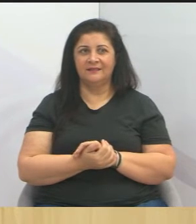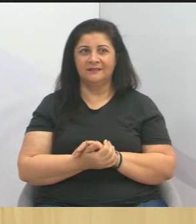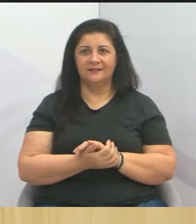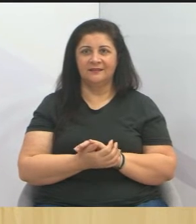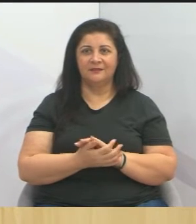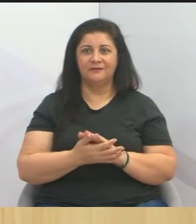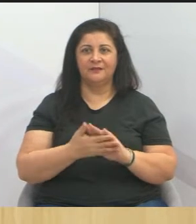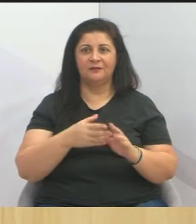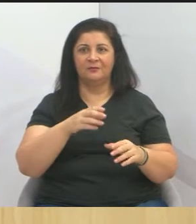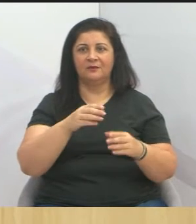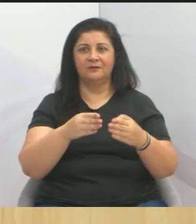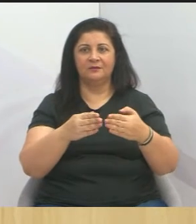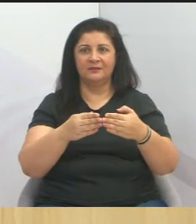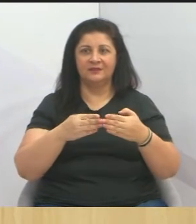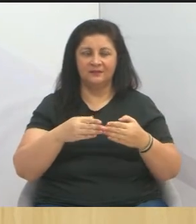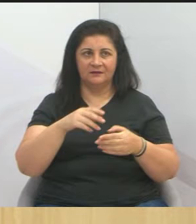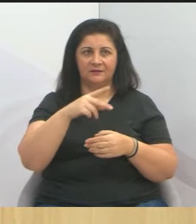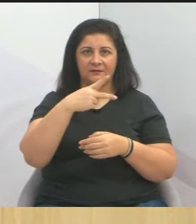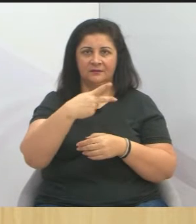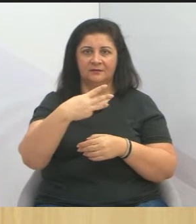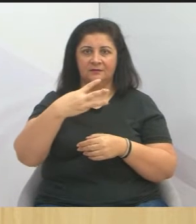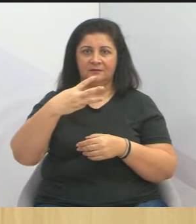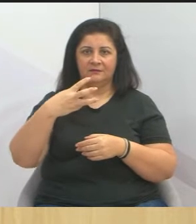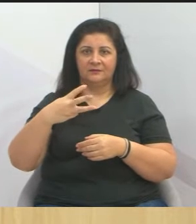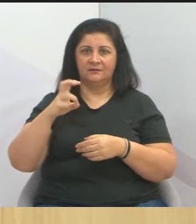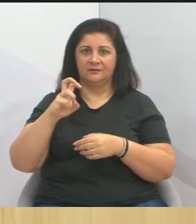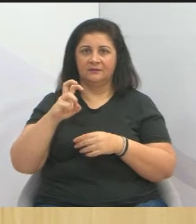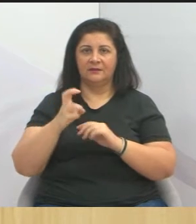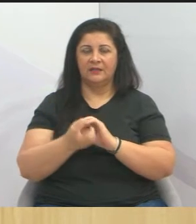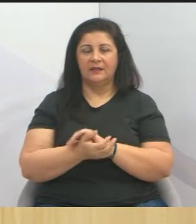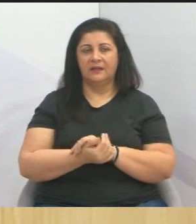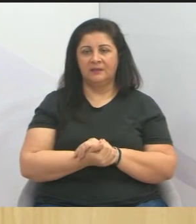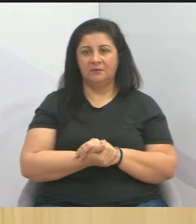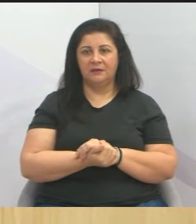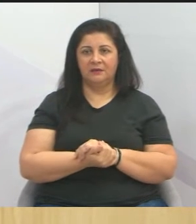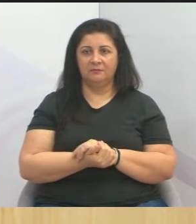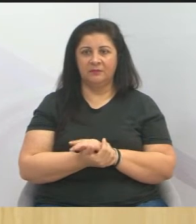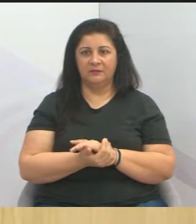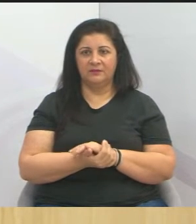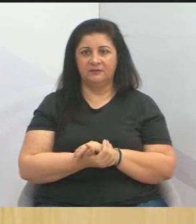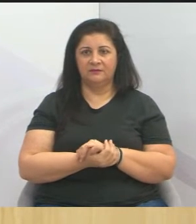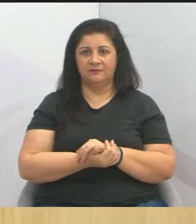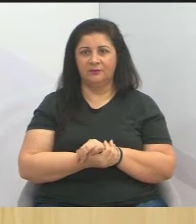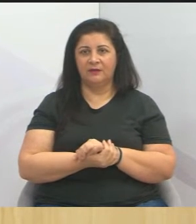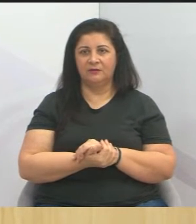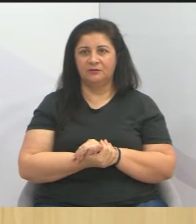12 35 ao setor de consultoria jurídica Departamento